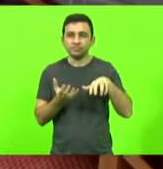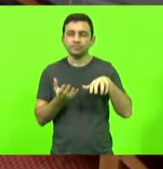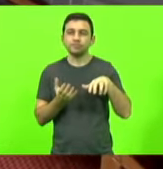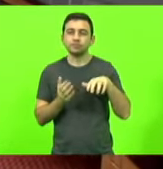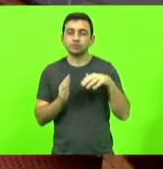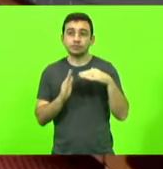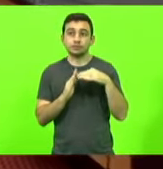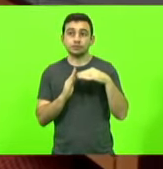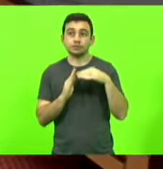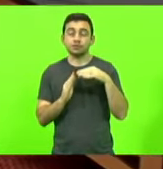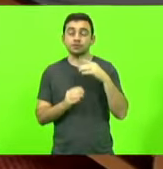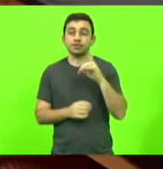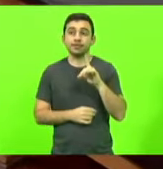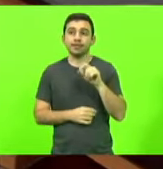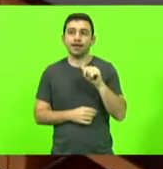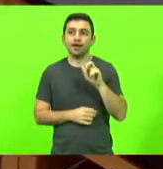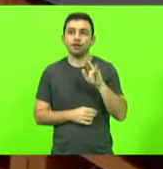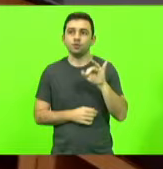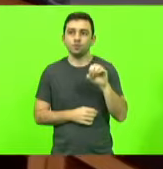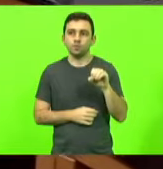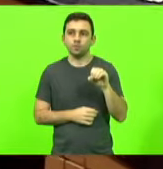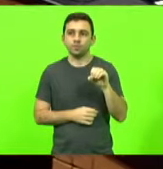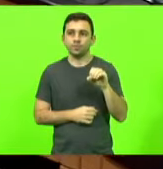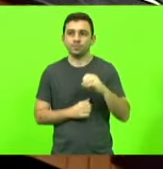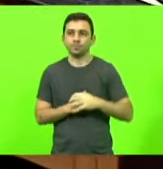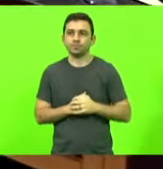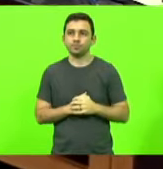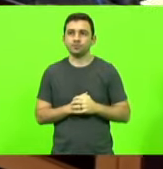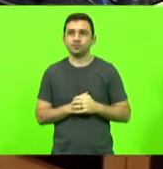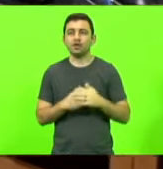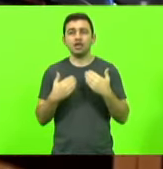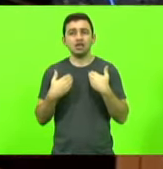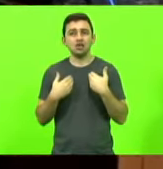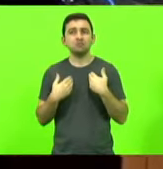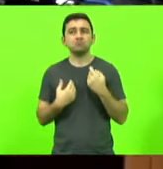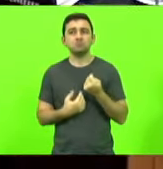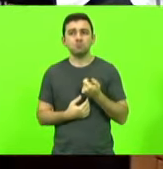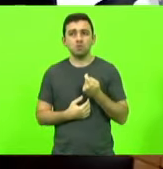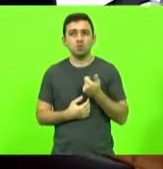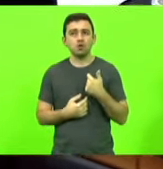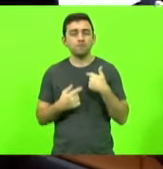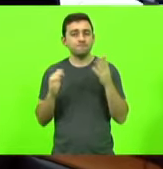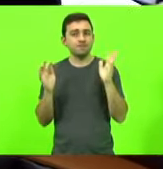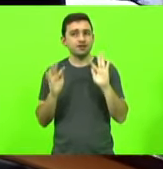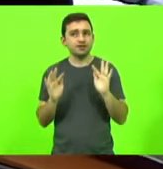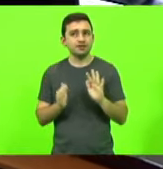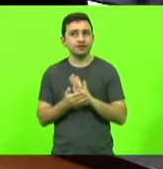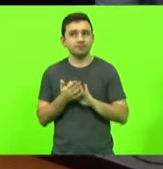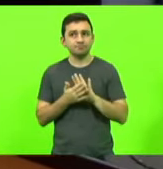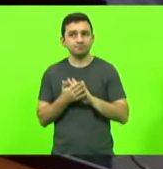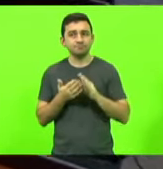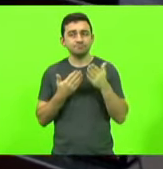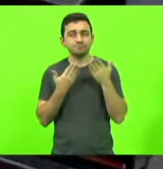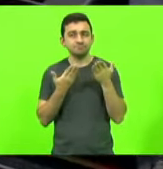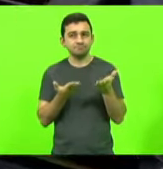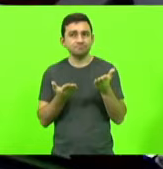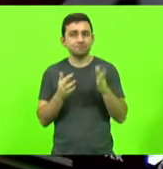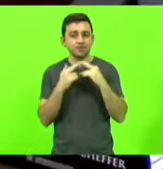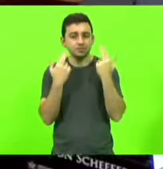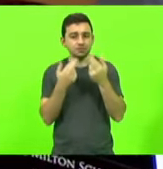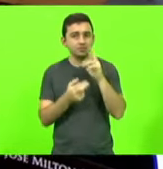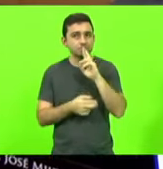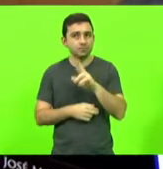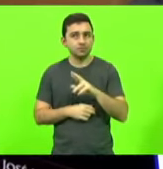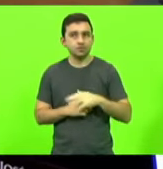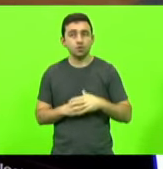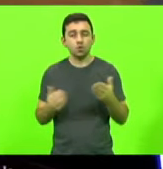Berg, eu acho que eu posso ter sido um dos poucos que não fiquei muito feliz com o resultado da reunião. Hoje,